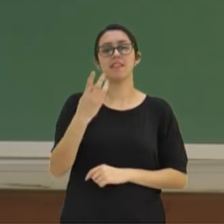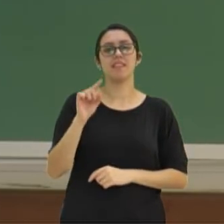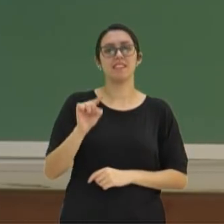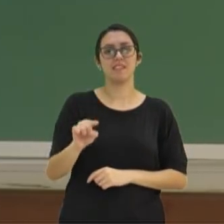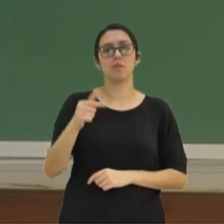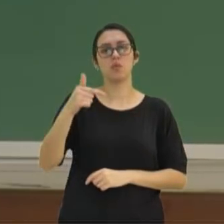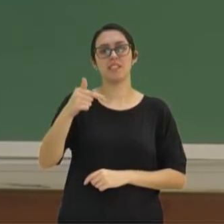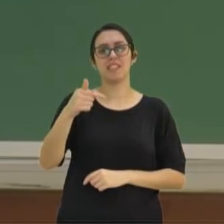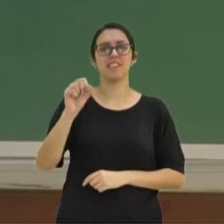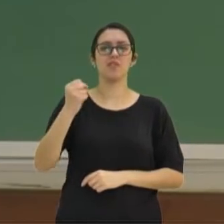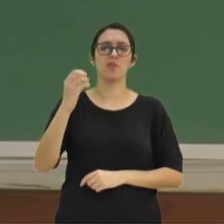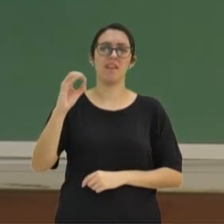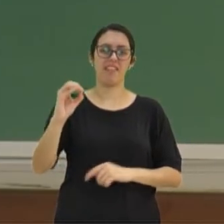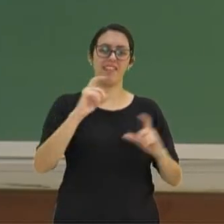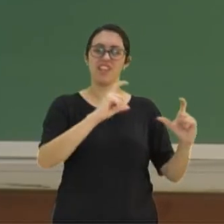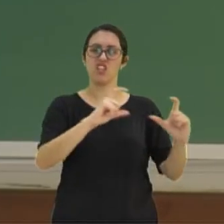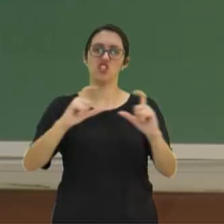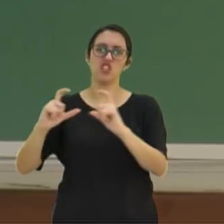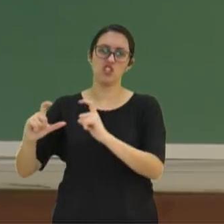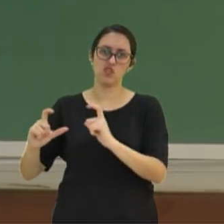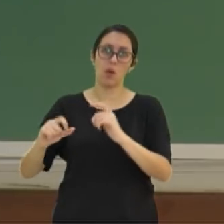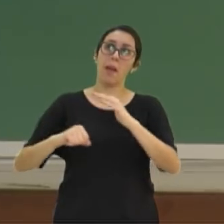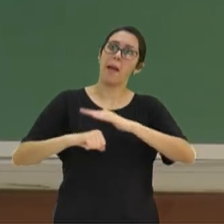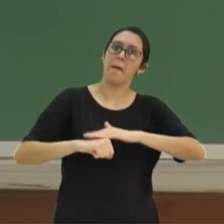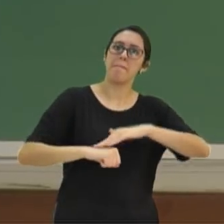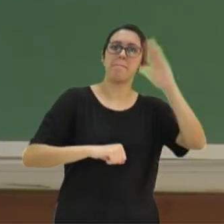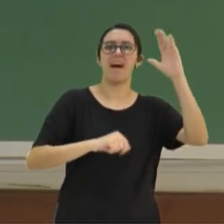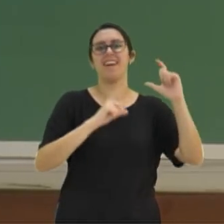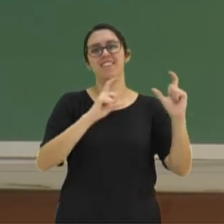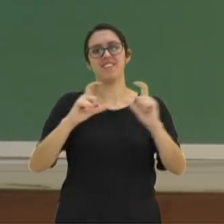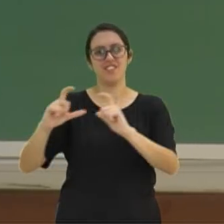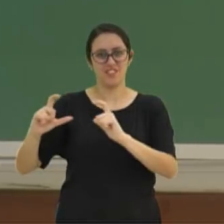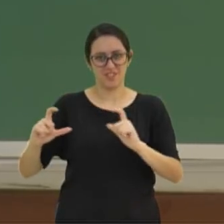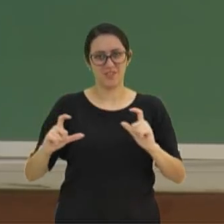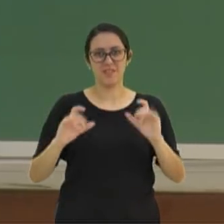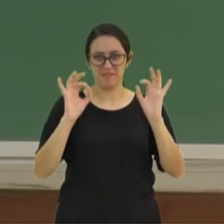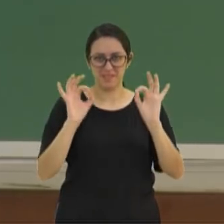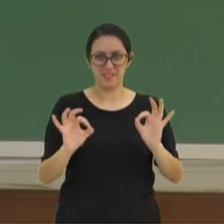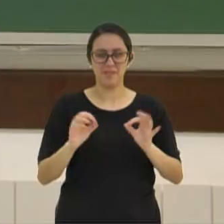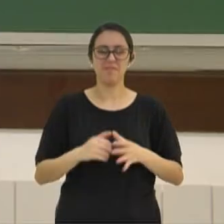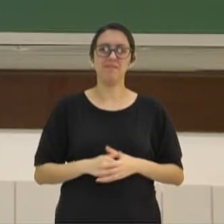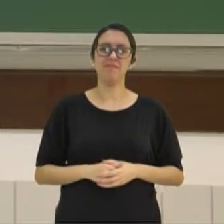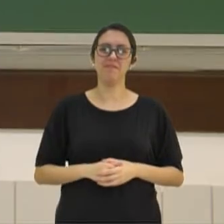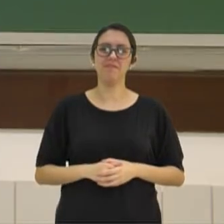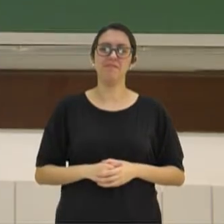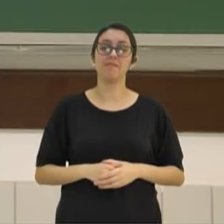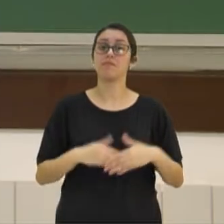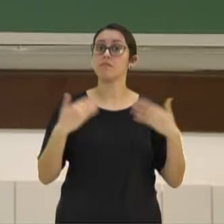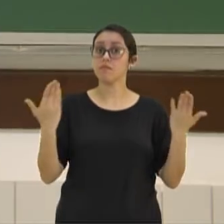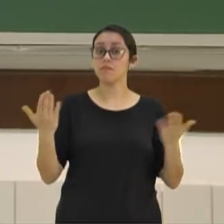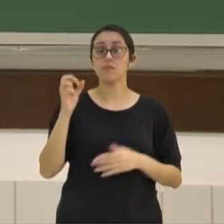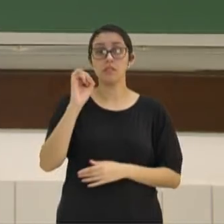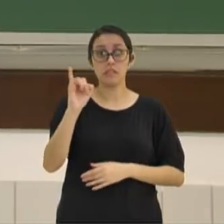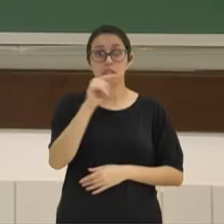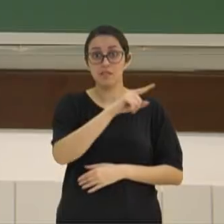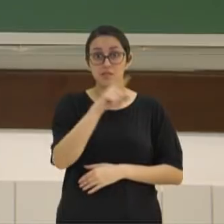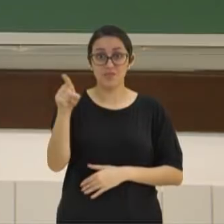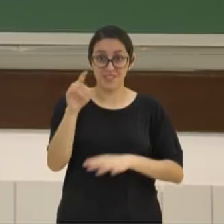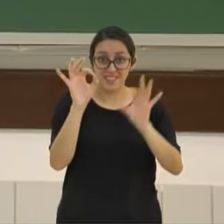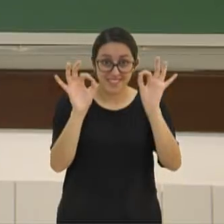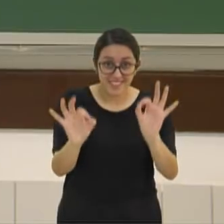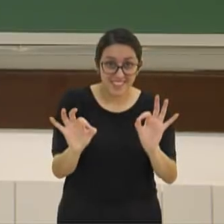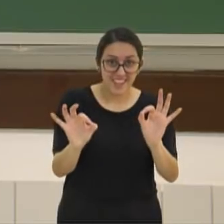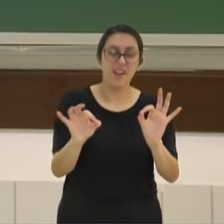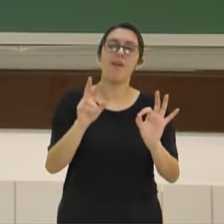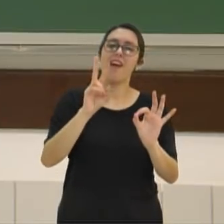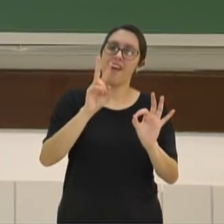3.780 tijolos. Então, eu tenho uma quantidade maior de tijolos, beleza? Então, se você fez certinho, você chegou a um